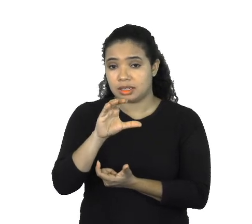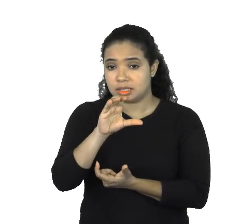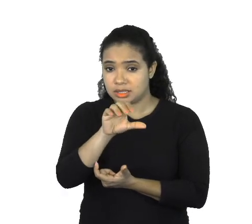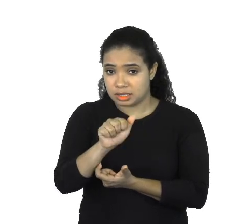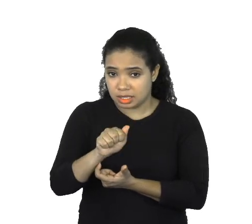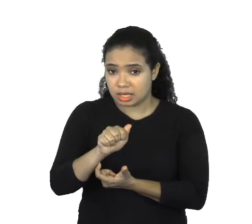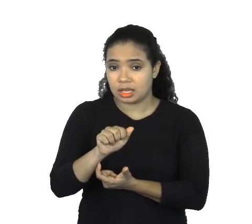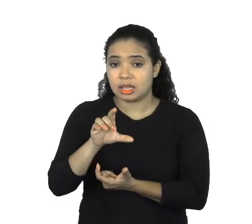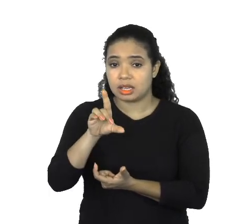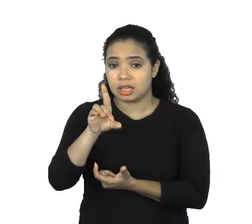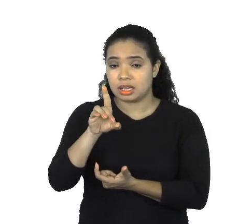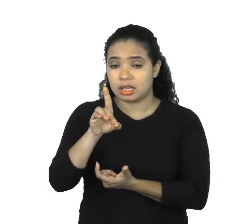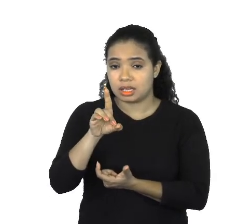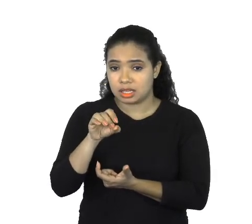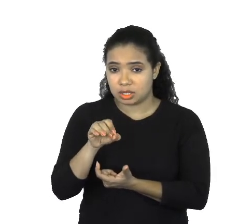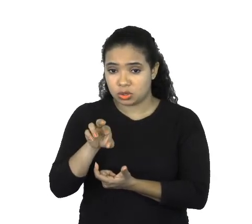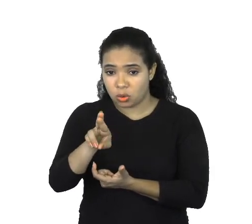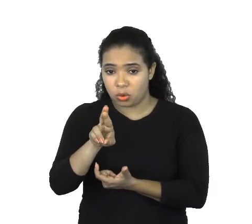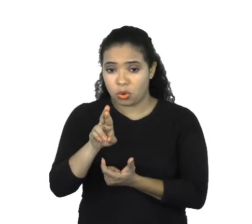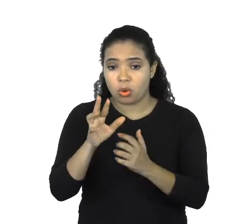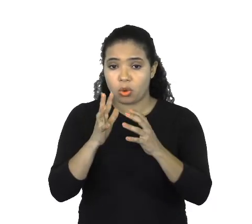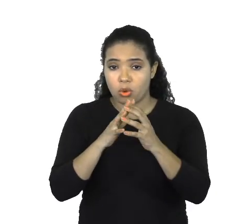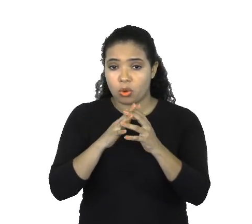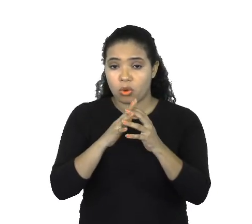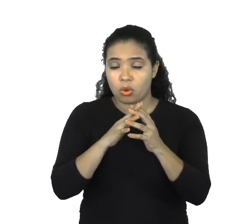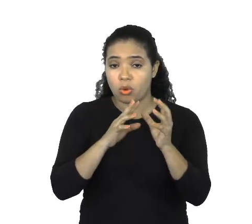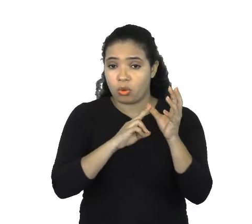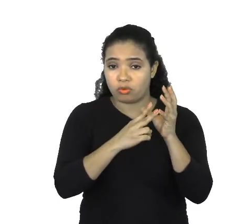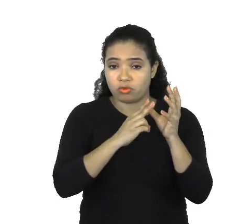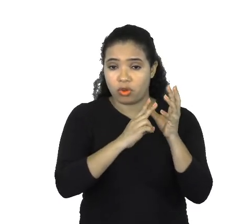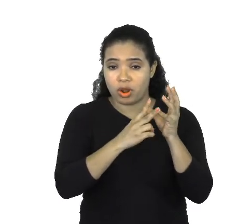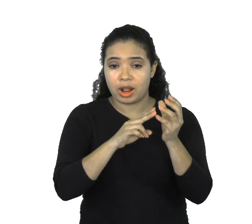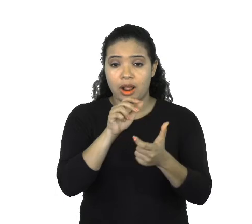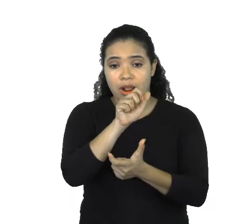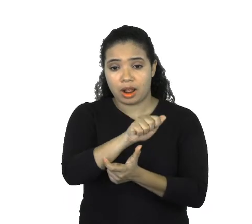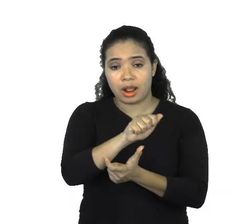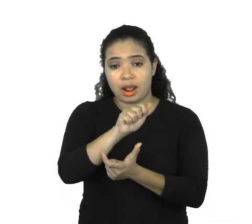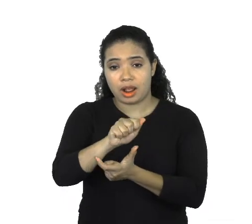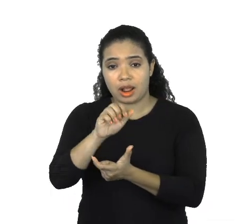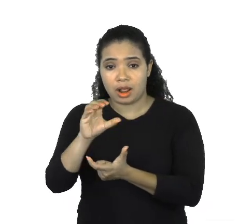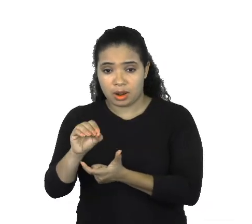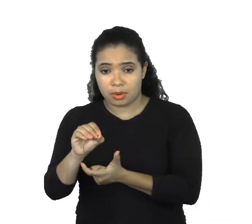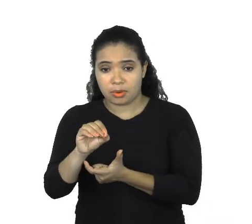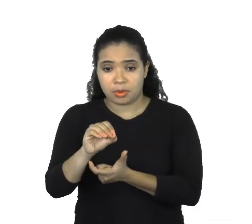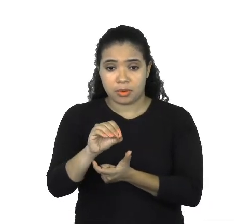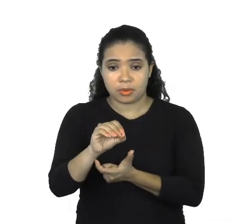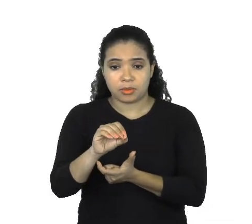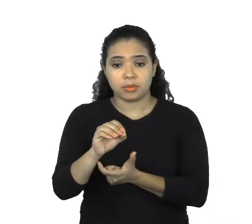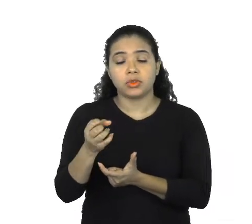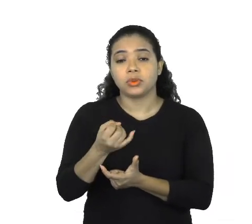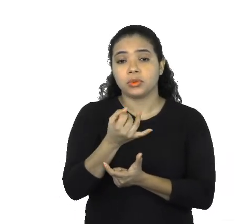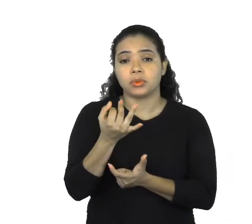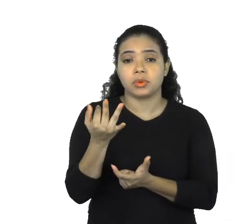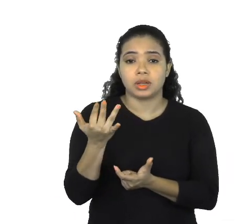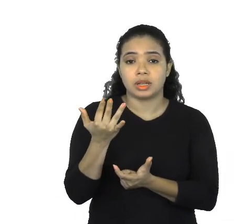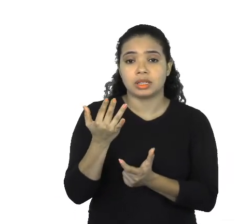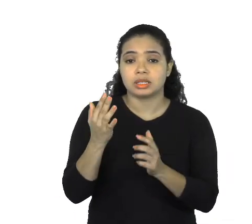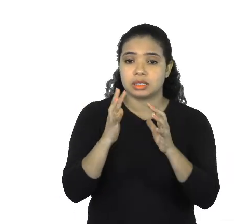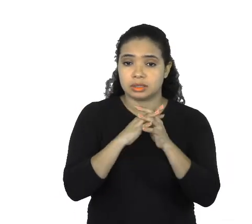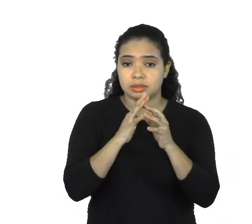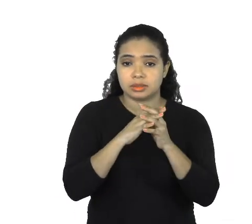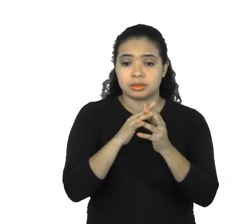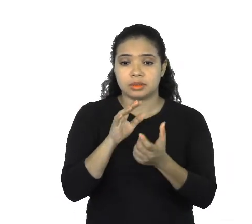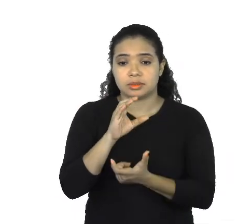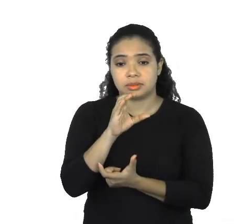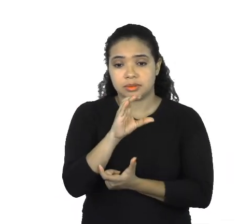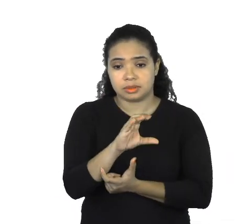ca-sa-do. 3 vogais aí, ó. A, O. Quantas consoantes? O C,